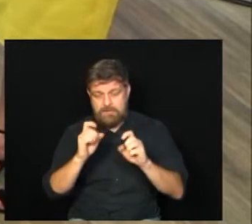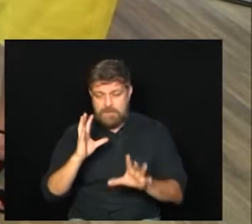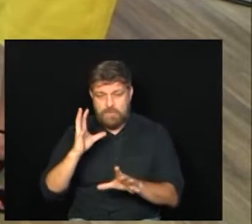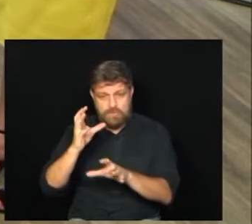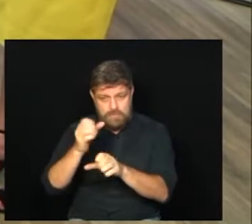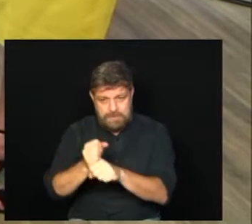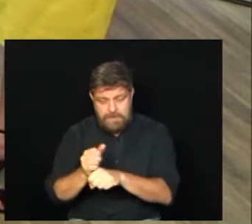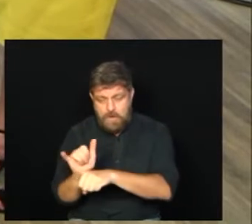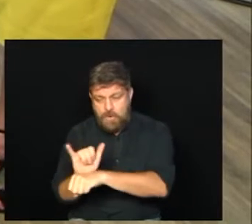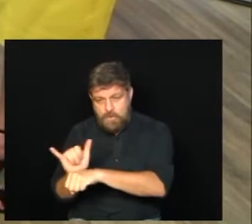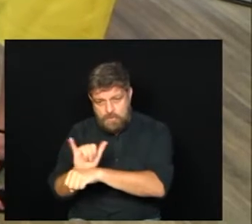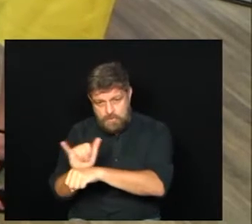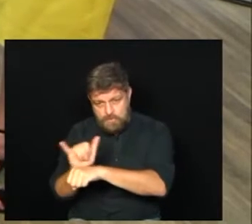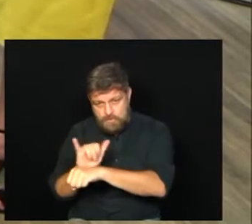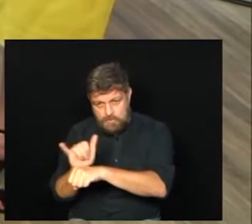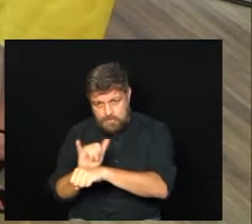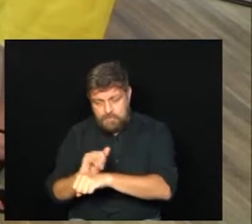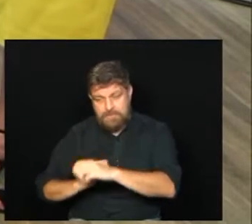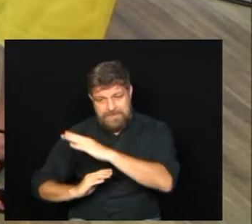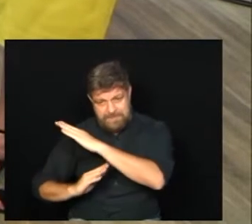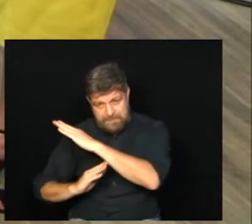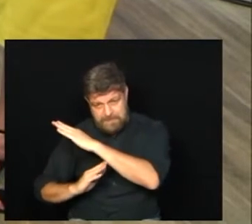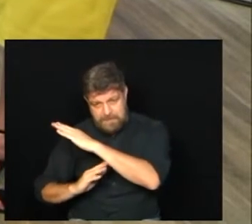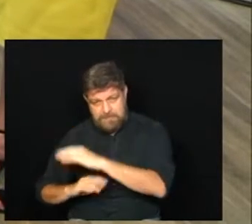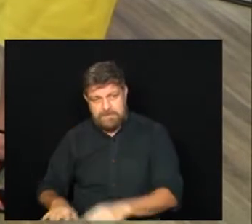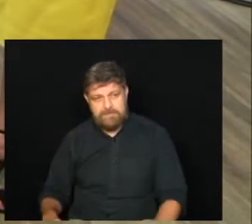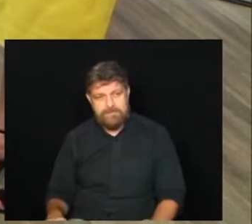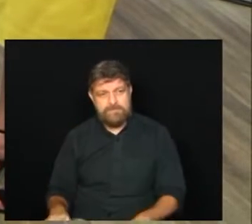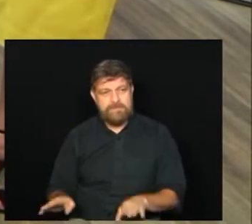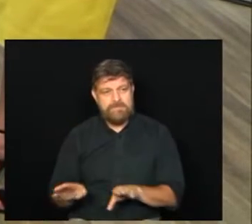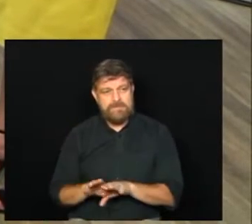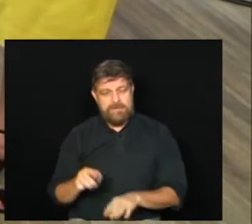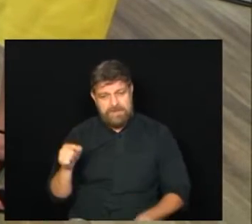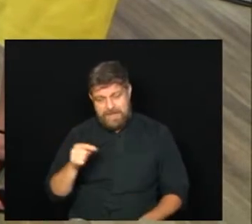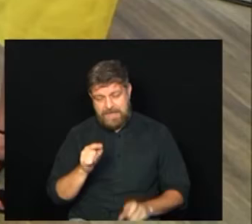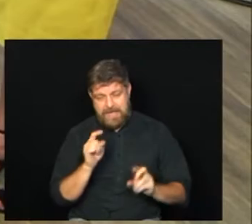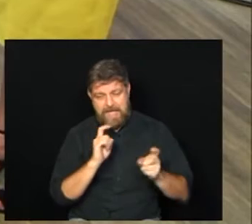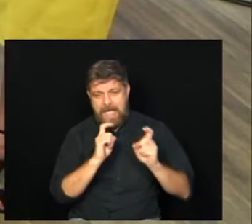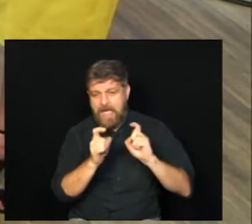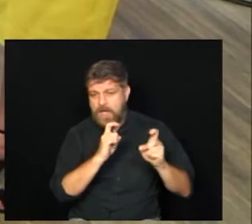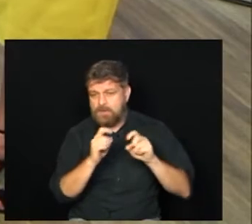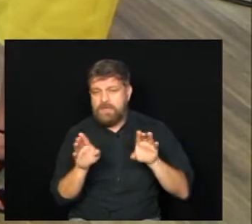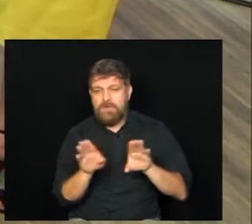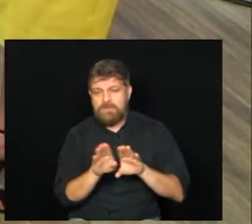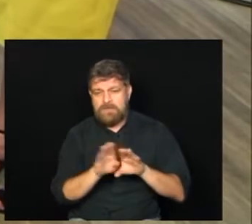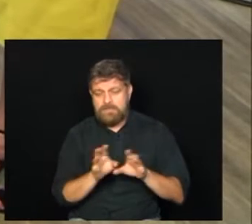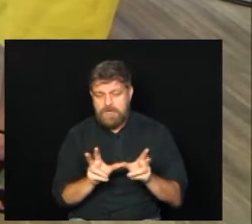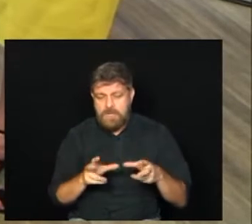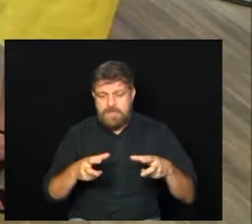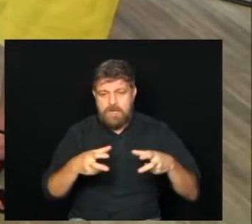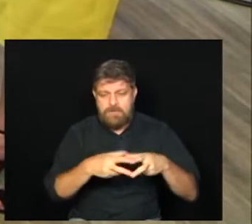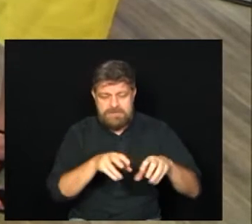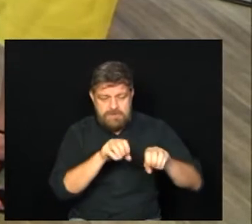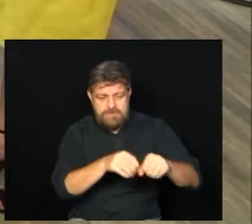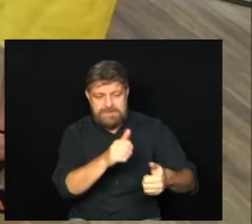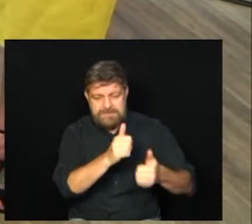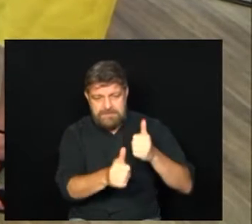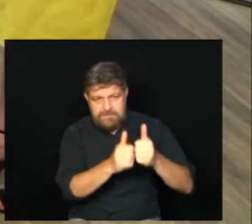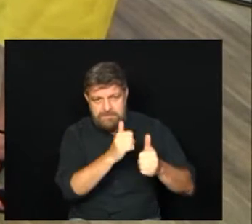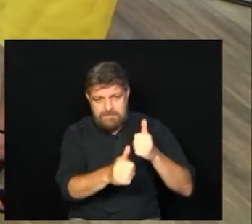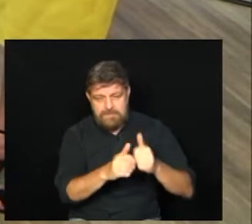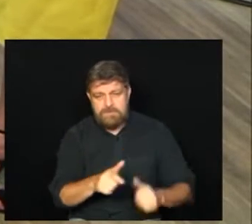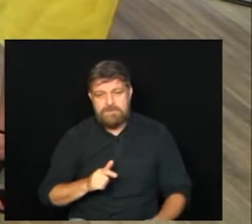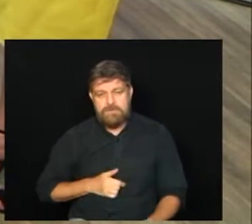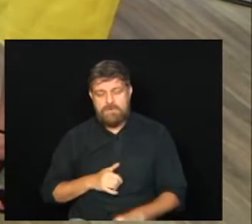no youtube.com/TV Câmara Campinas e esta reunião também da Comissão de Educação e Esporte